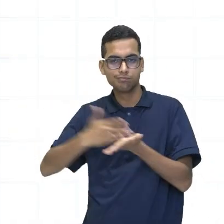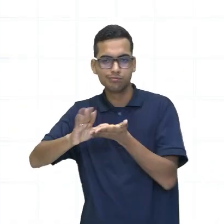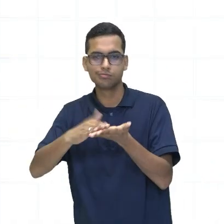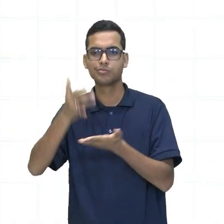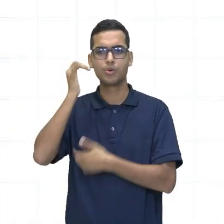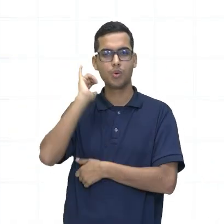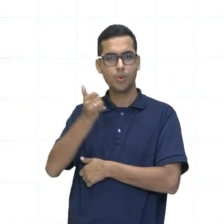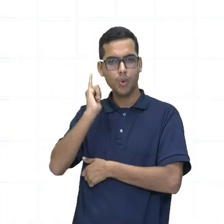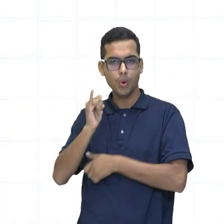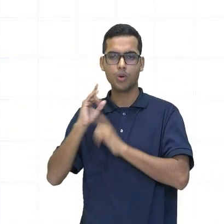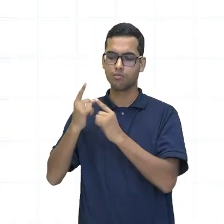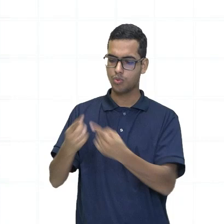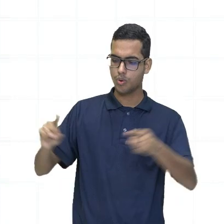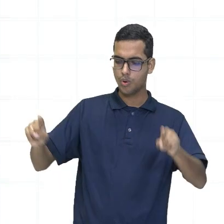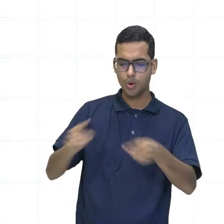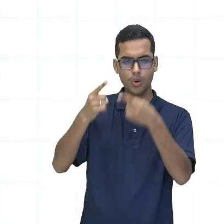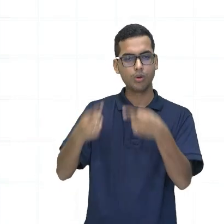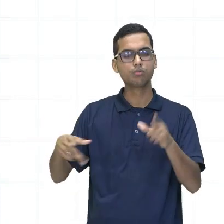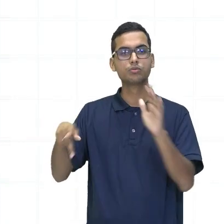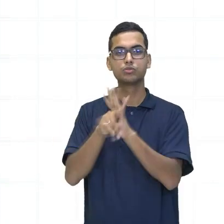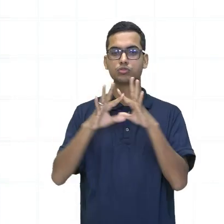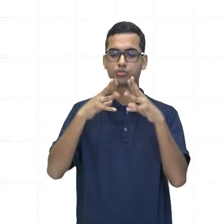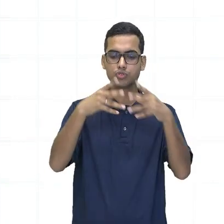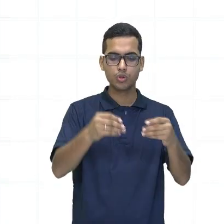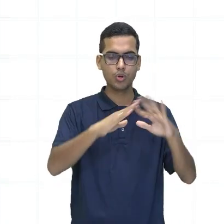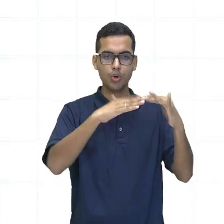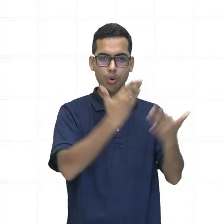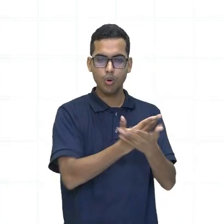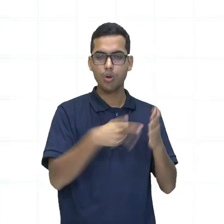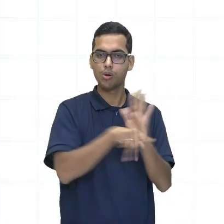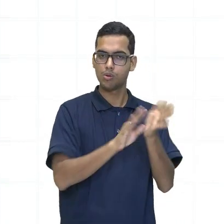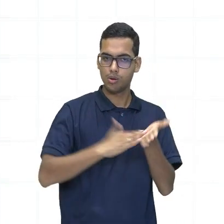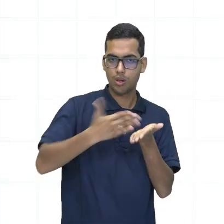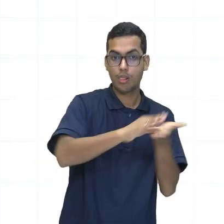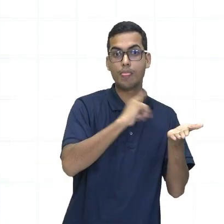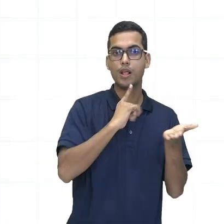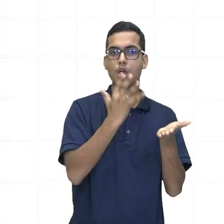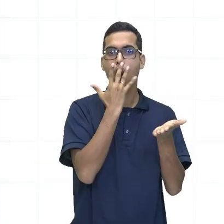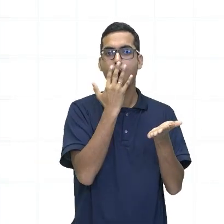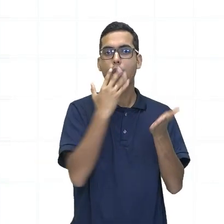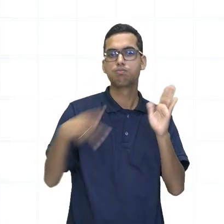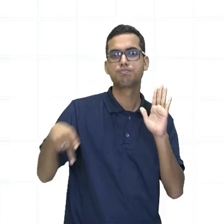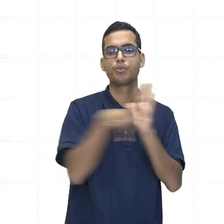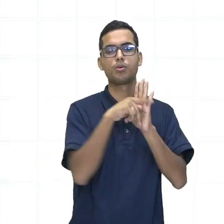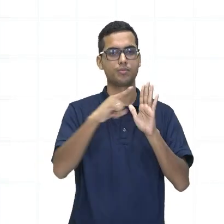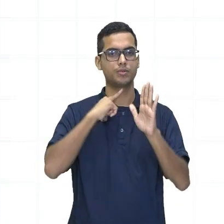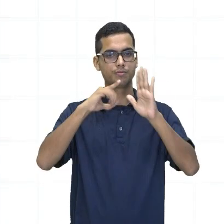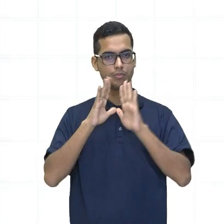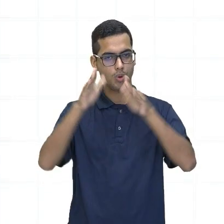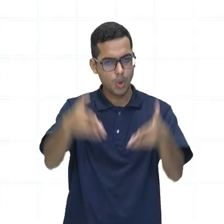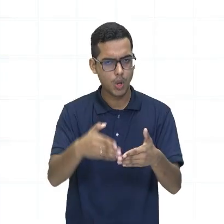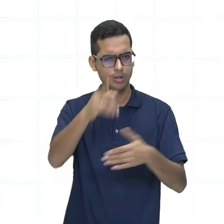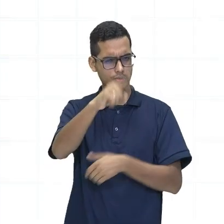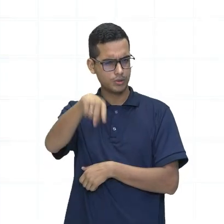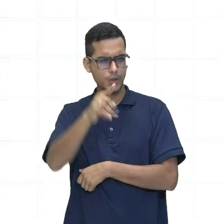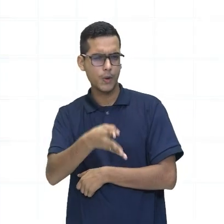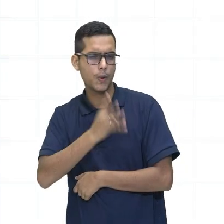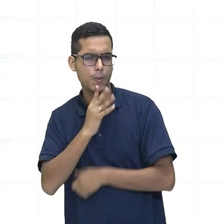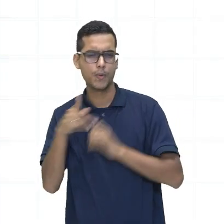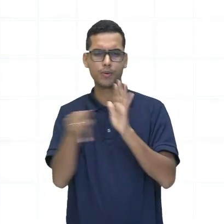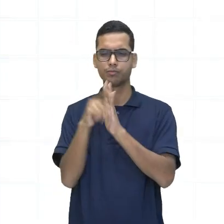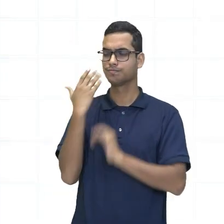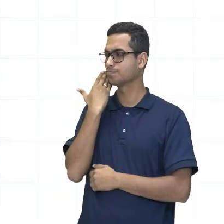música. E toda escola de samba, ela tem uma cor específica. Logo quando você observa, se você conhecer, por exemplo, a